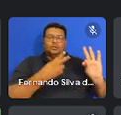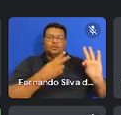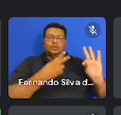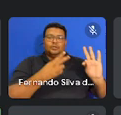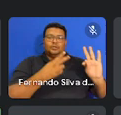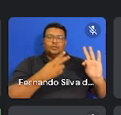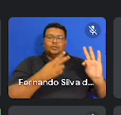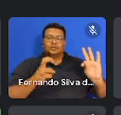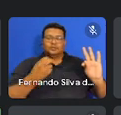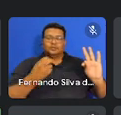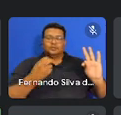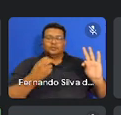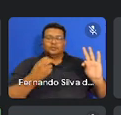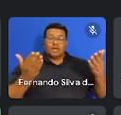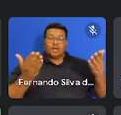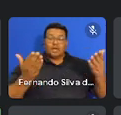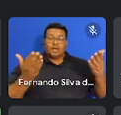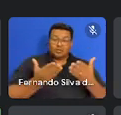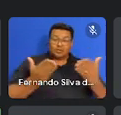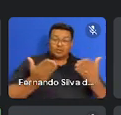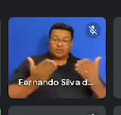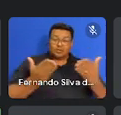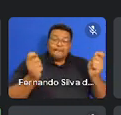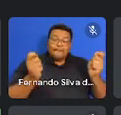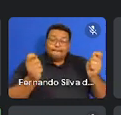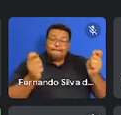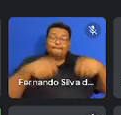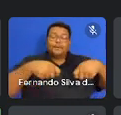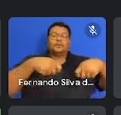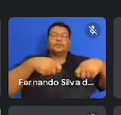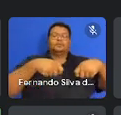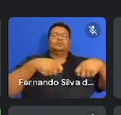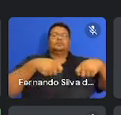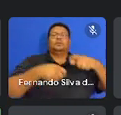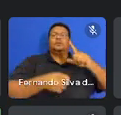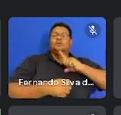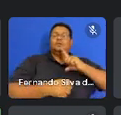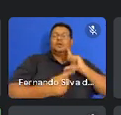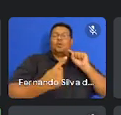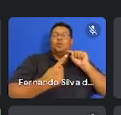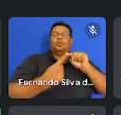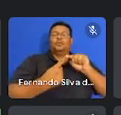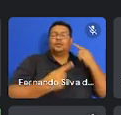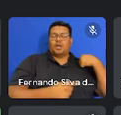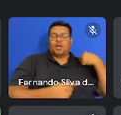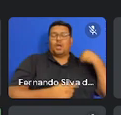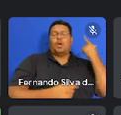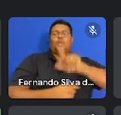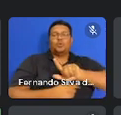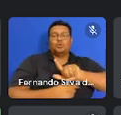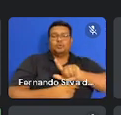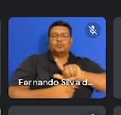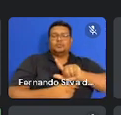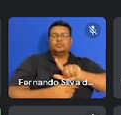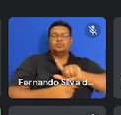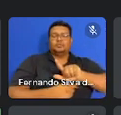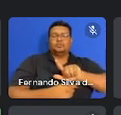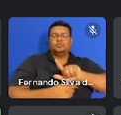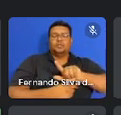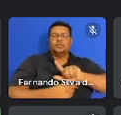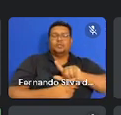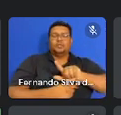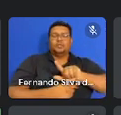as possibilidades para eu conseguir atingir o meu objetivo, o meu evento. Qual é o